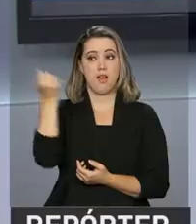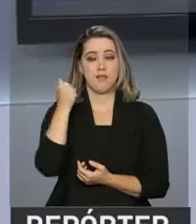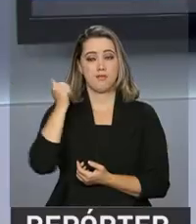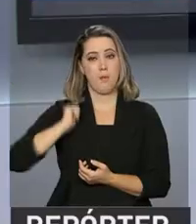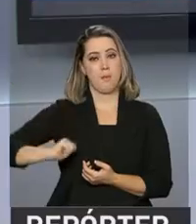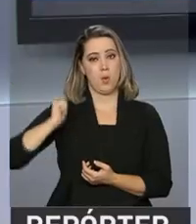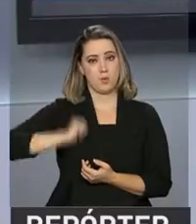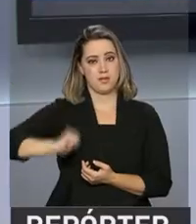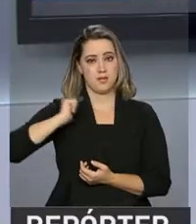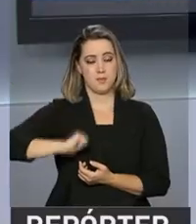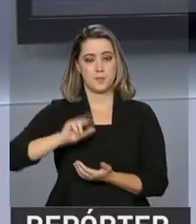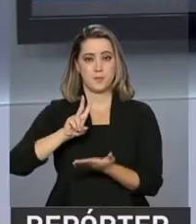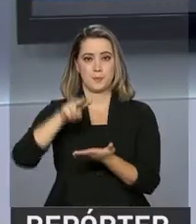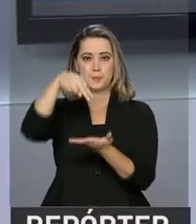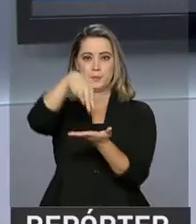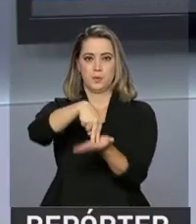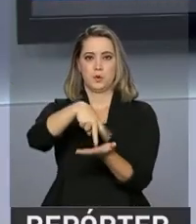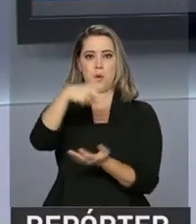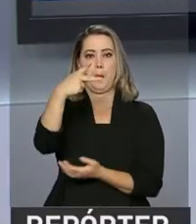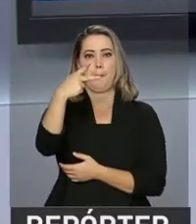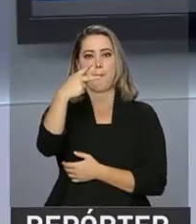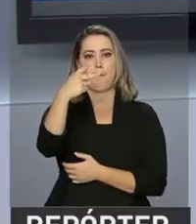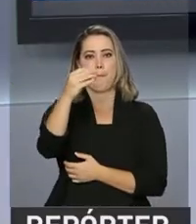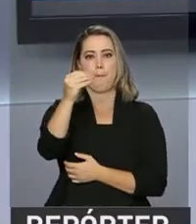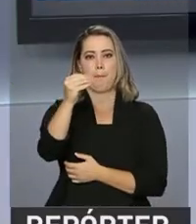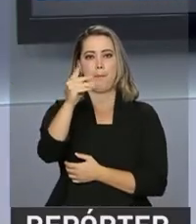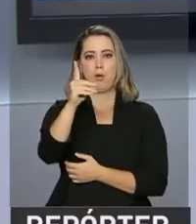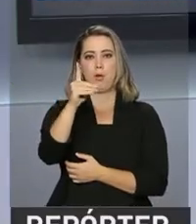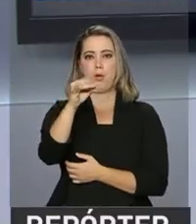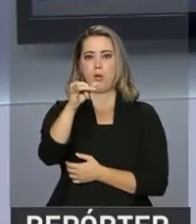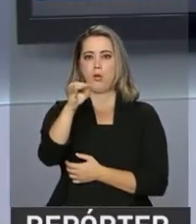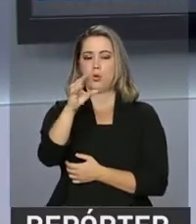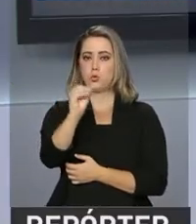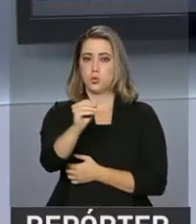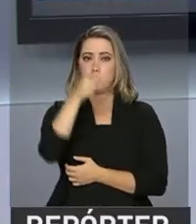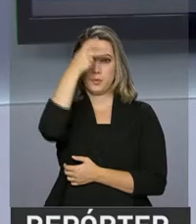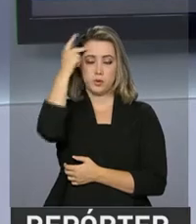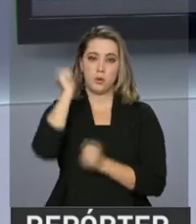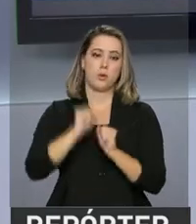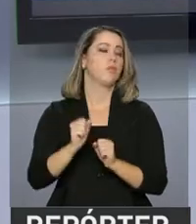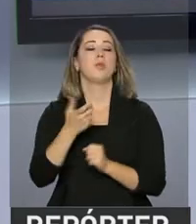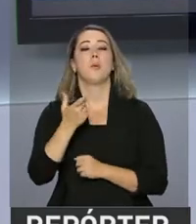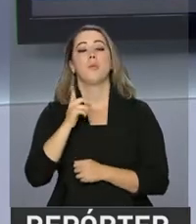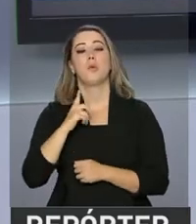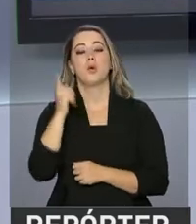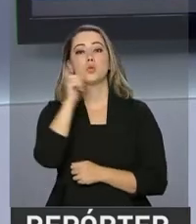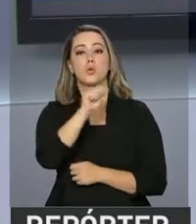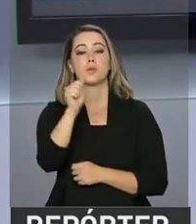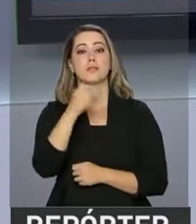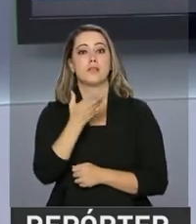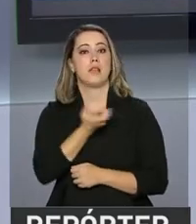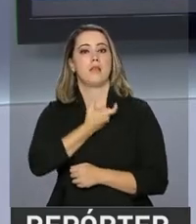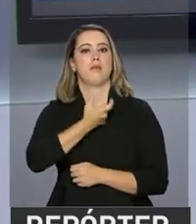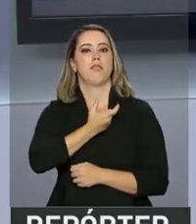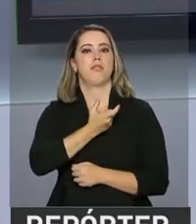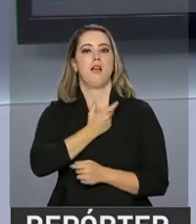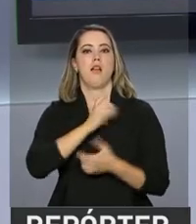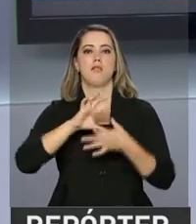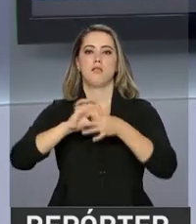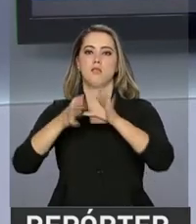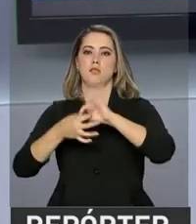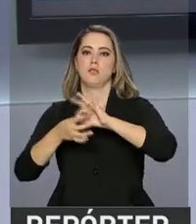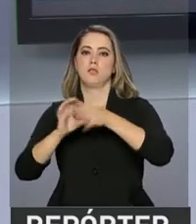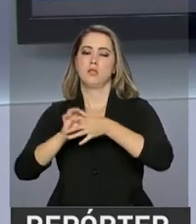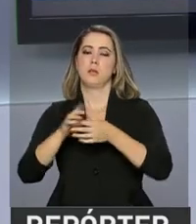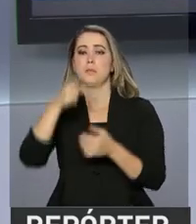à categoria pode é um patrocínio para atletas com chances de medalhas e de escutar sinais nos jogos olímpicos e